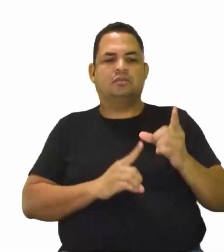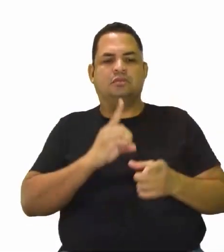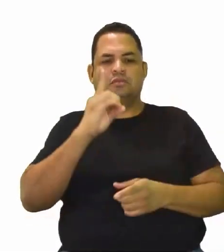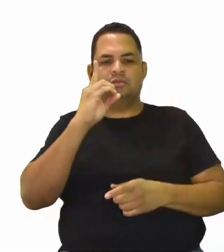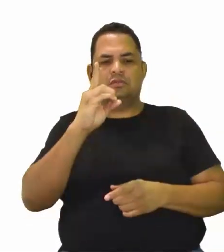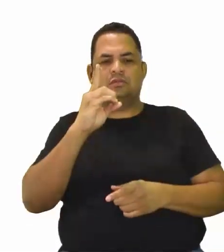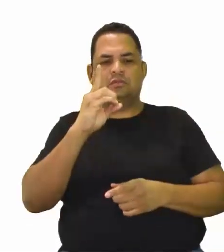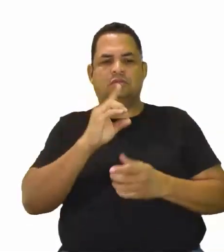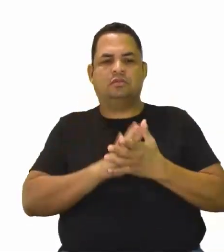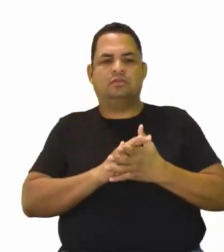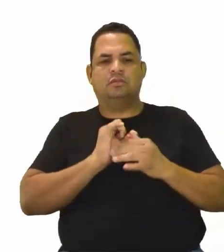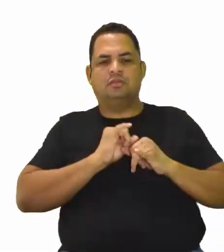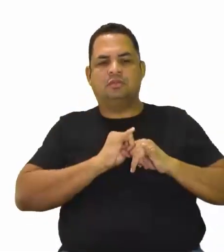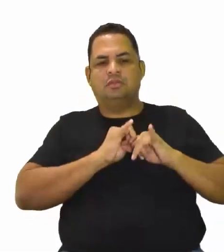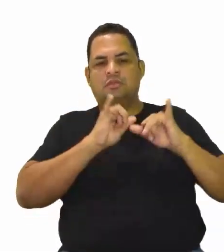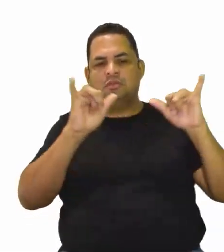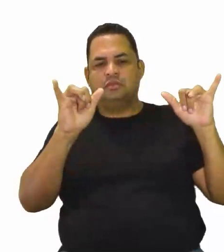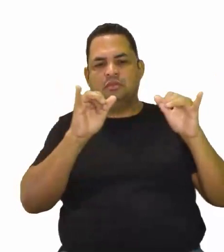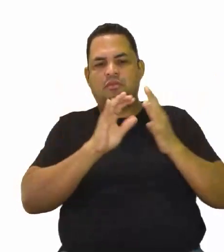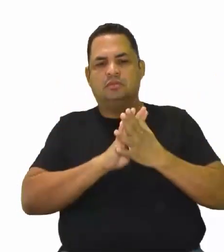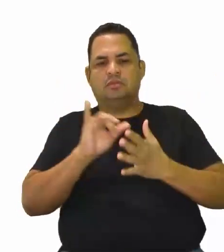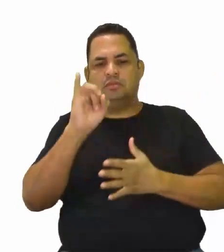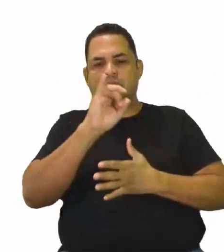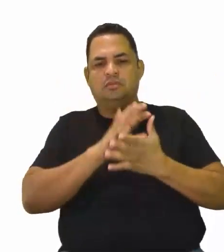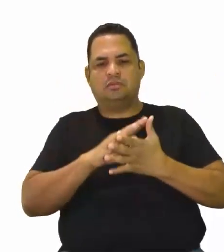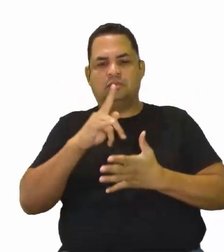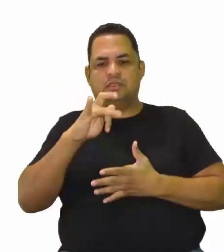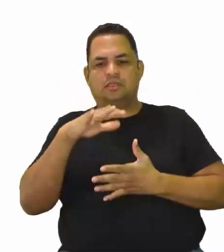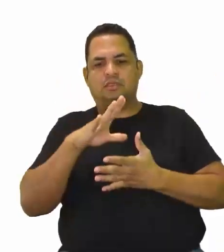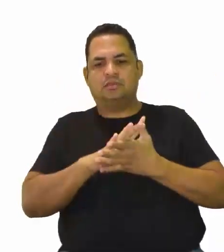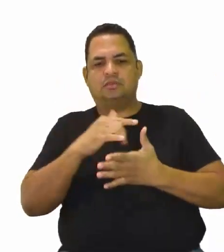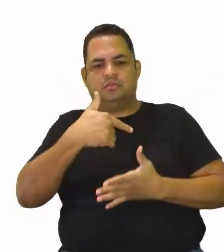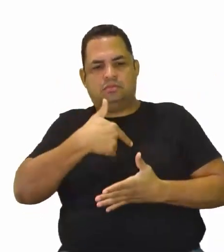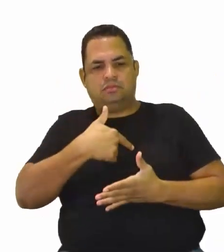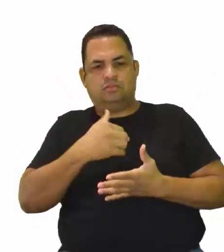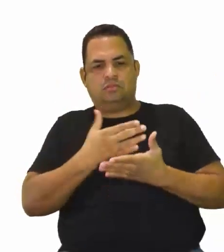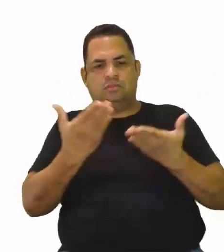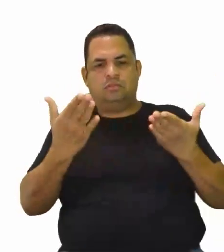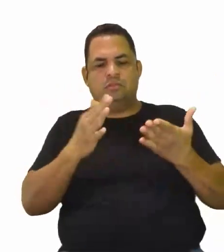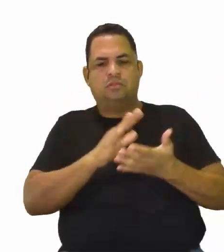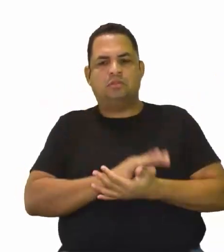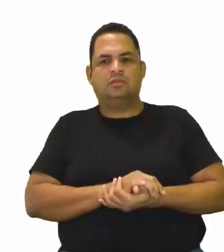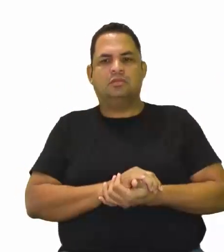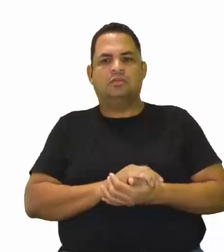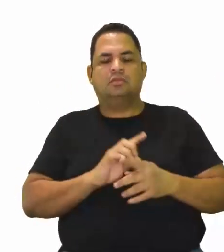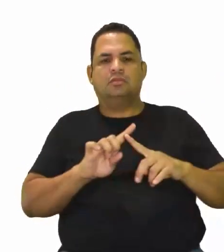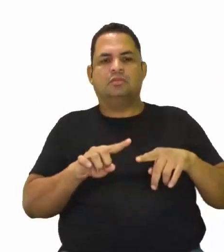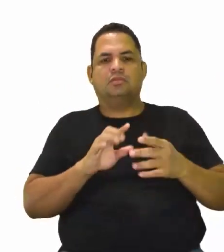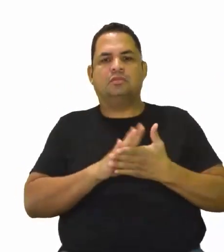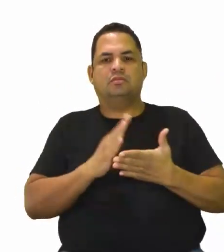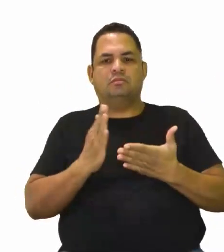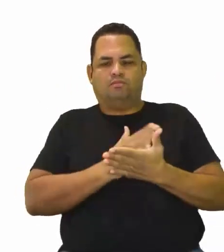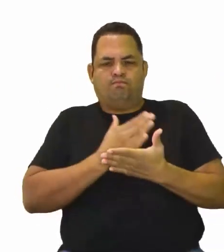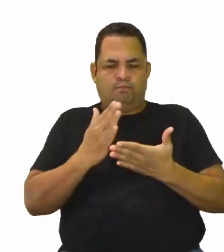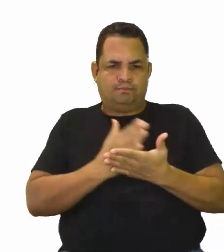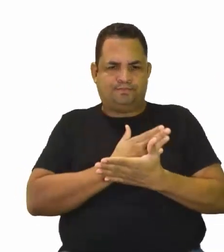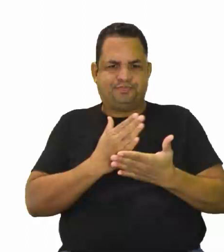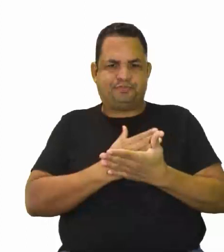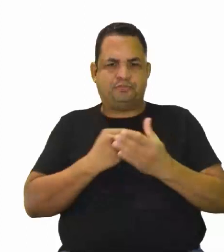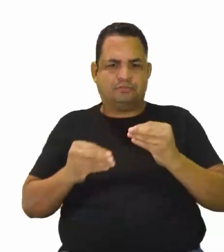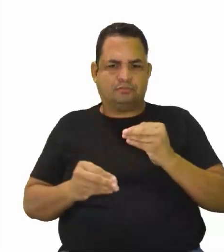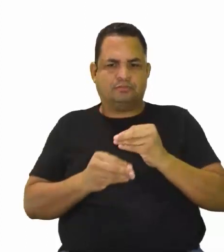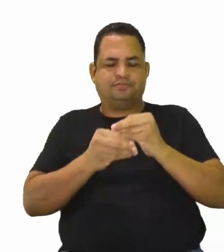D, difundir uma imagem paternalista de Getúlio Vargas. Ah, mas a aula tem um material complementar,